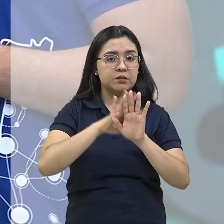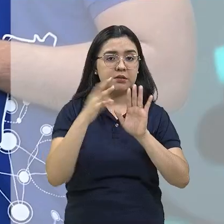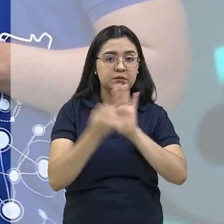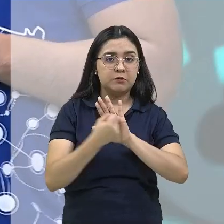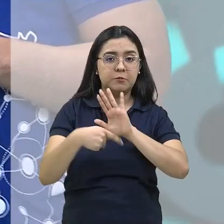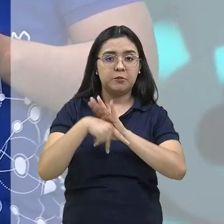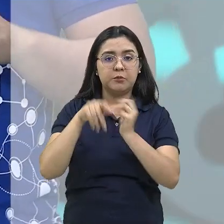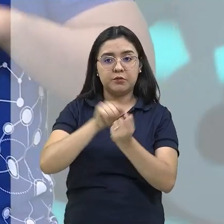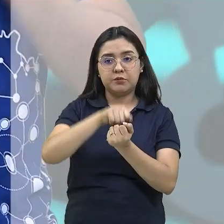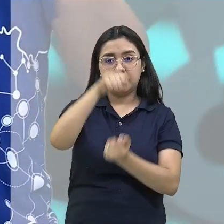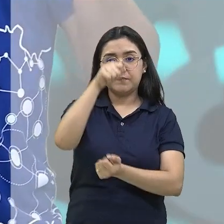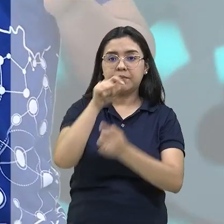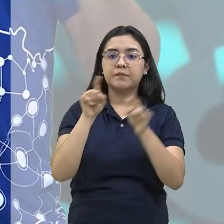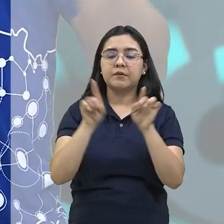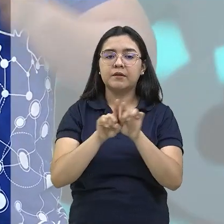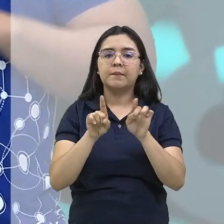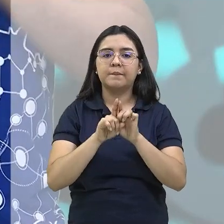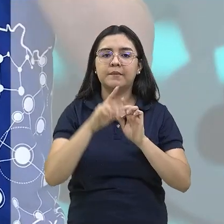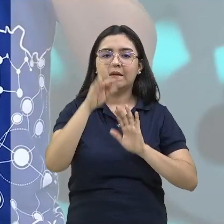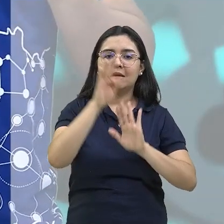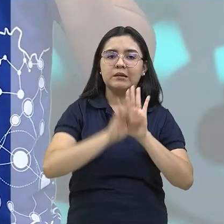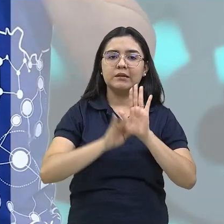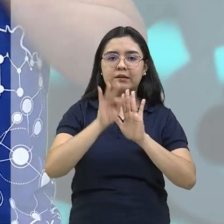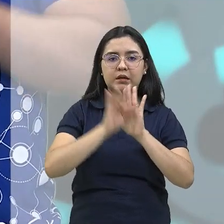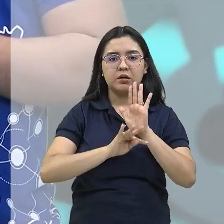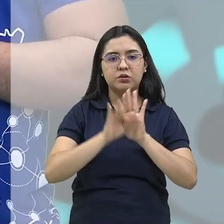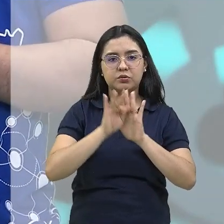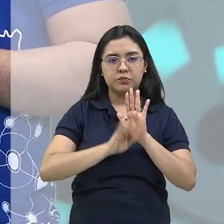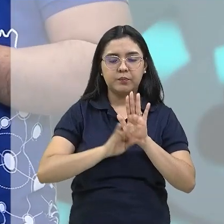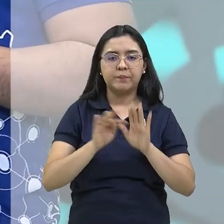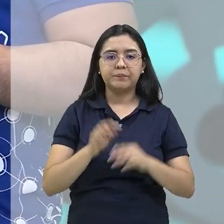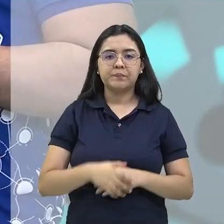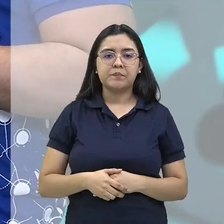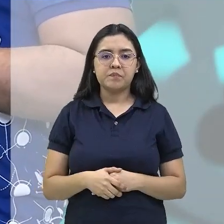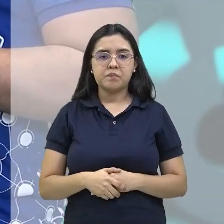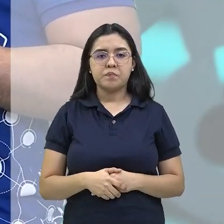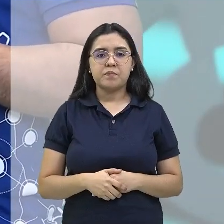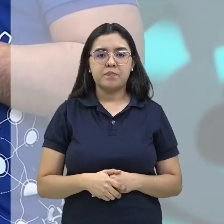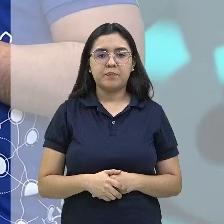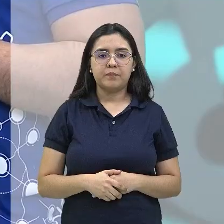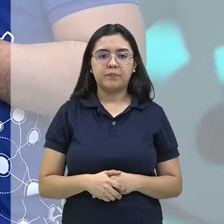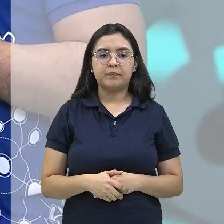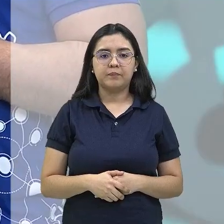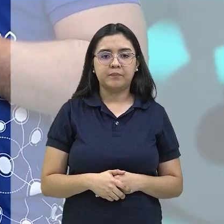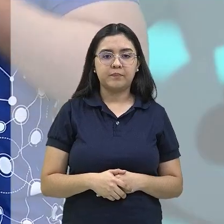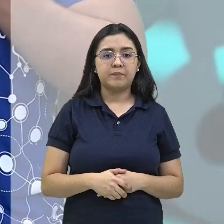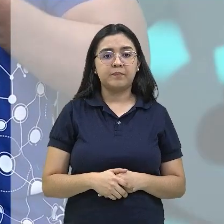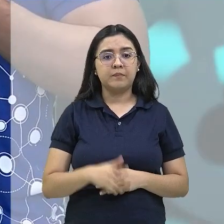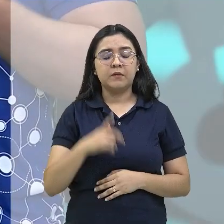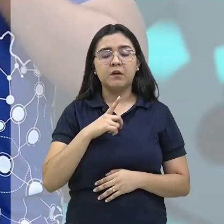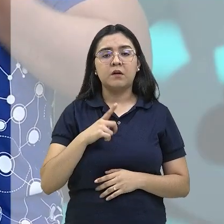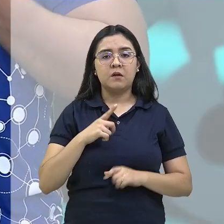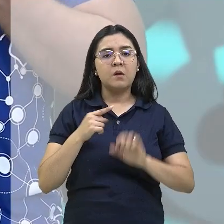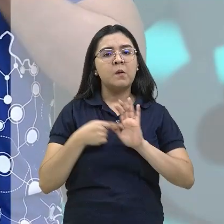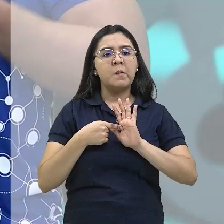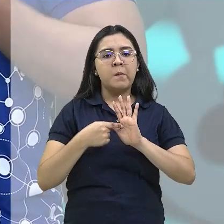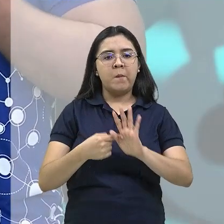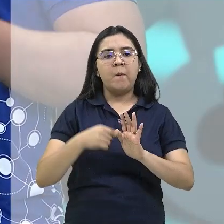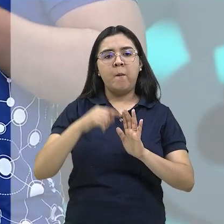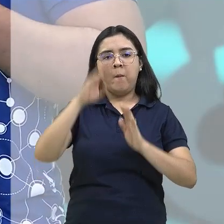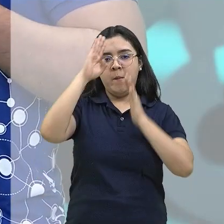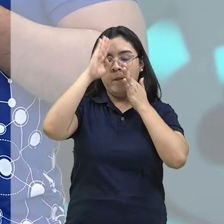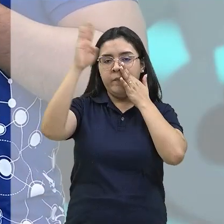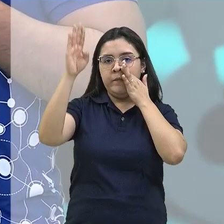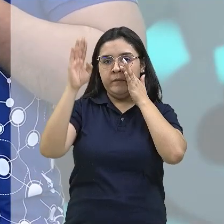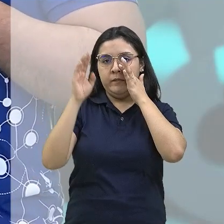cartaz. Você observa textos distribuídos, além aqui desse central, né, que está bem em destaque, doe sangue,